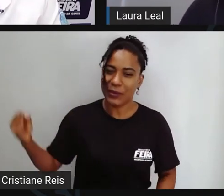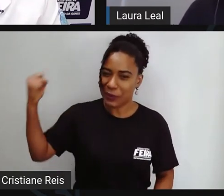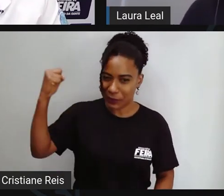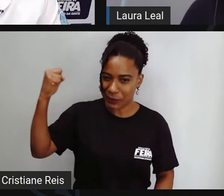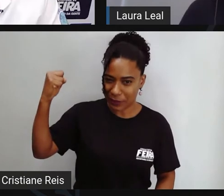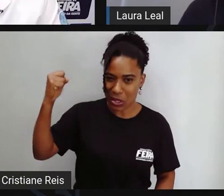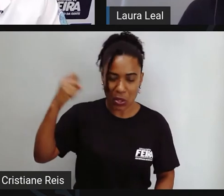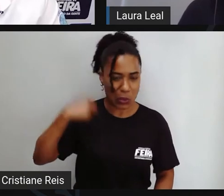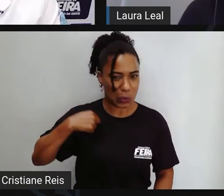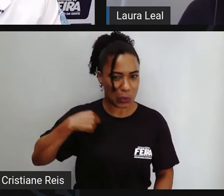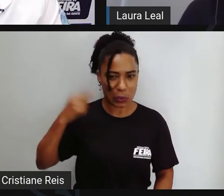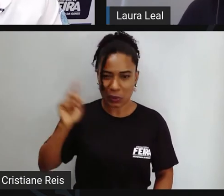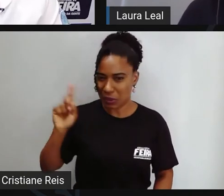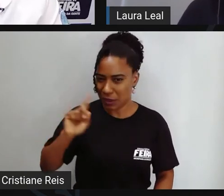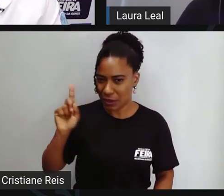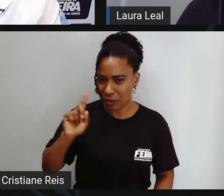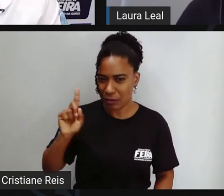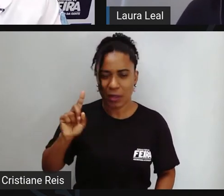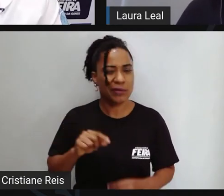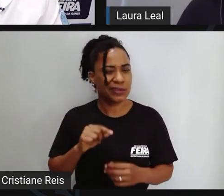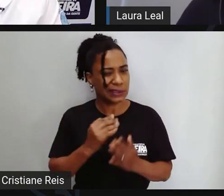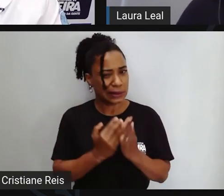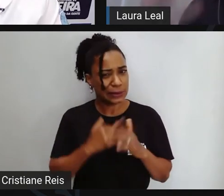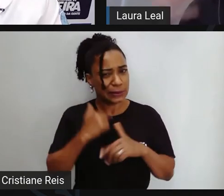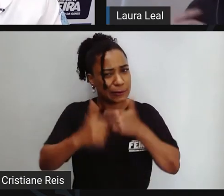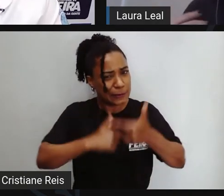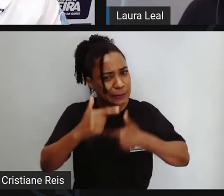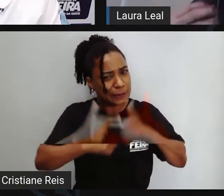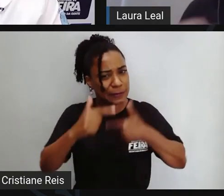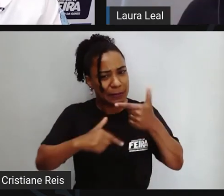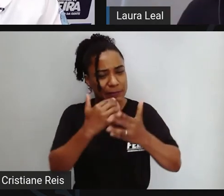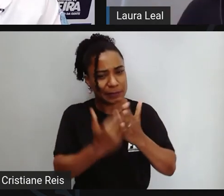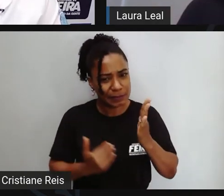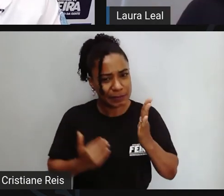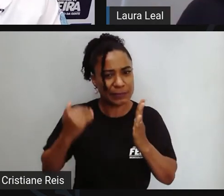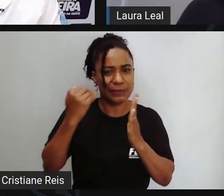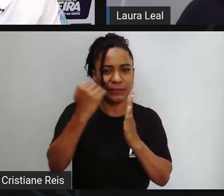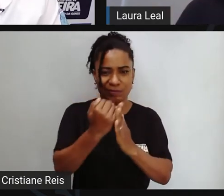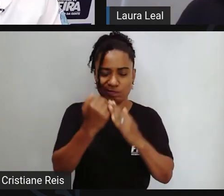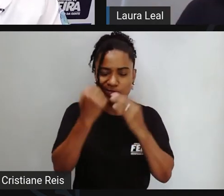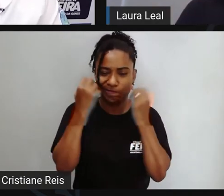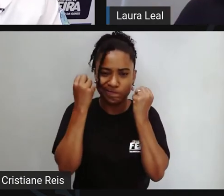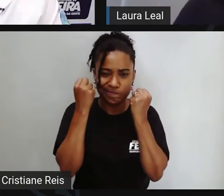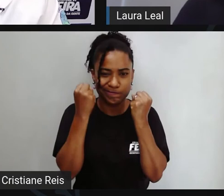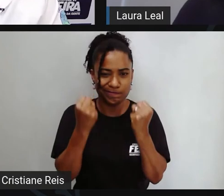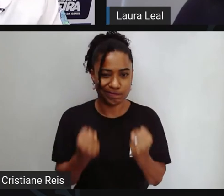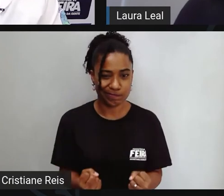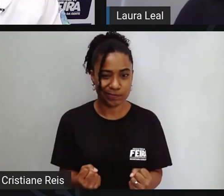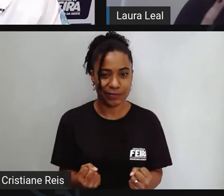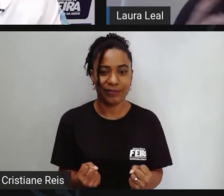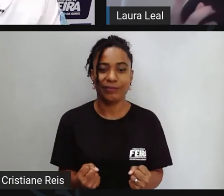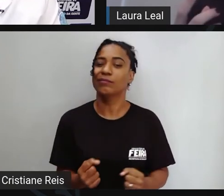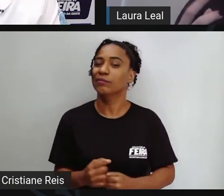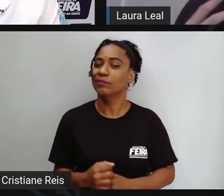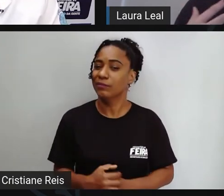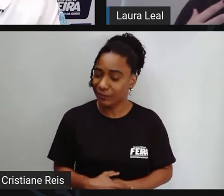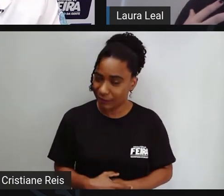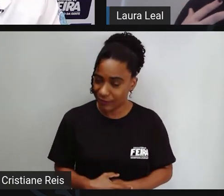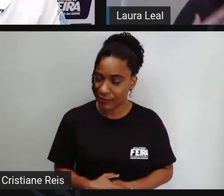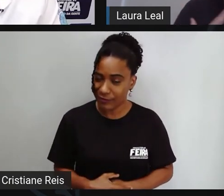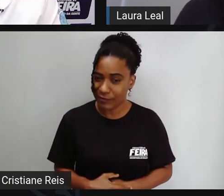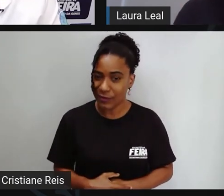alguma coisa errada, que não era justo o que estava acontecendo, né? A gente está tão sobrecarregada nesse momento. Então eu acho que do ponto de